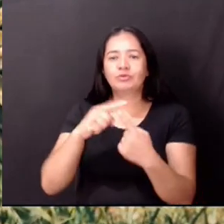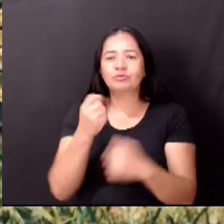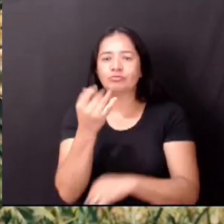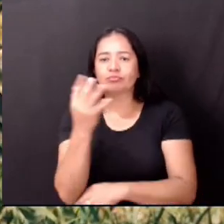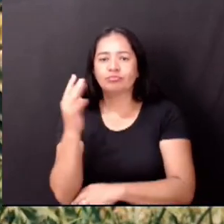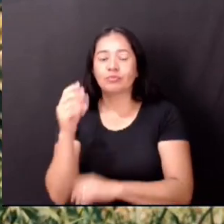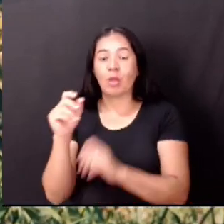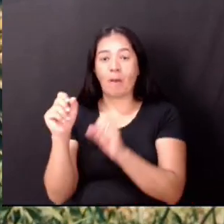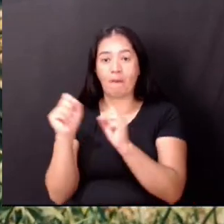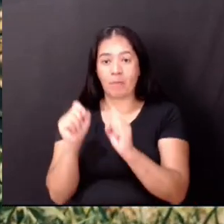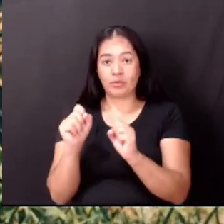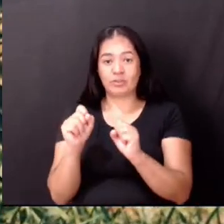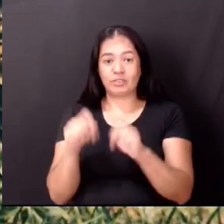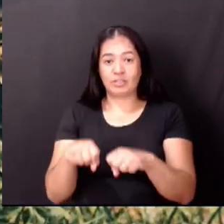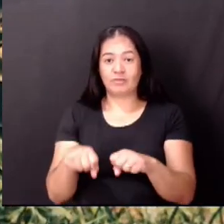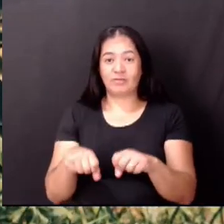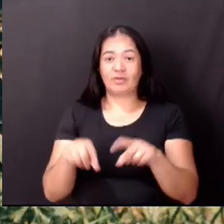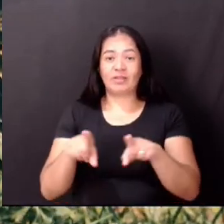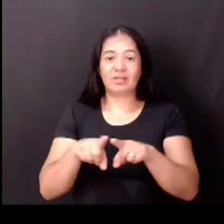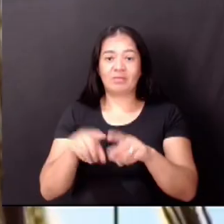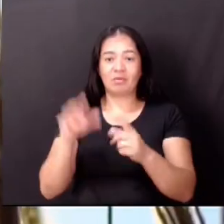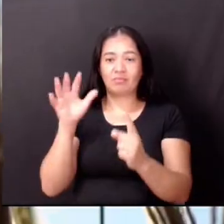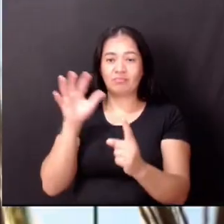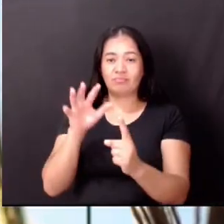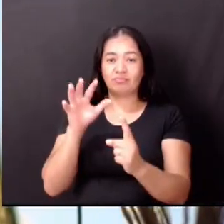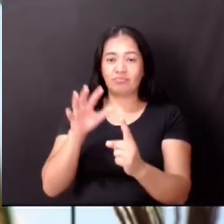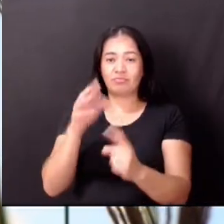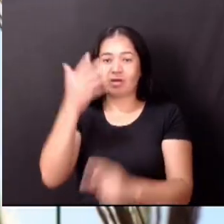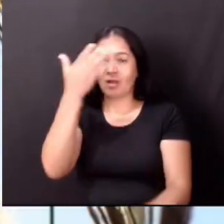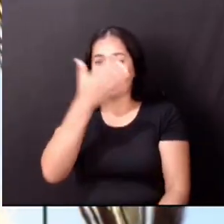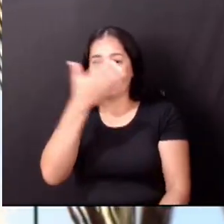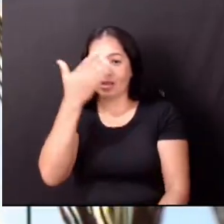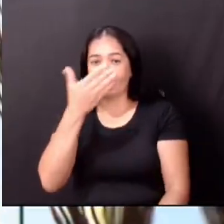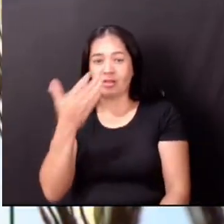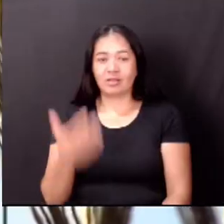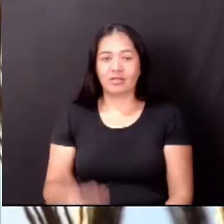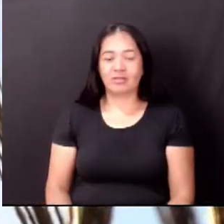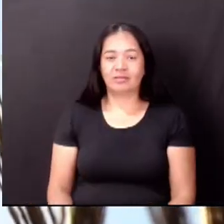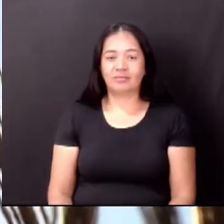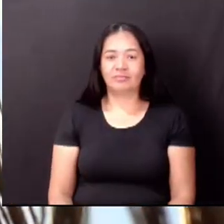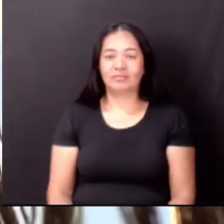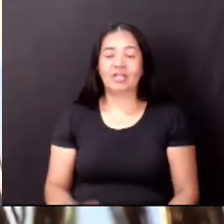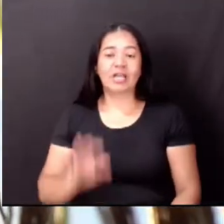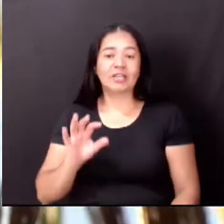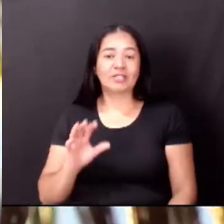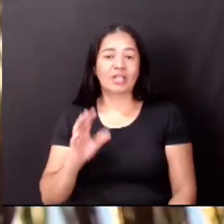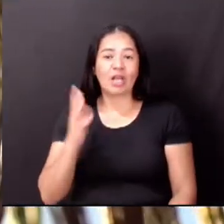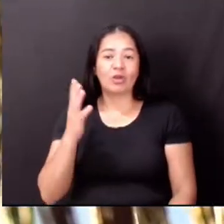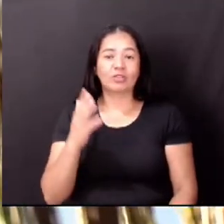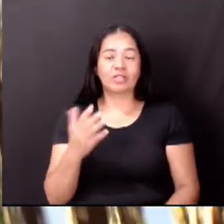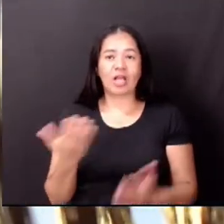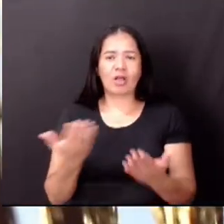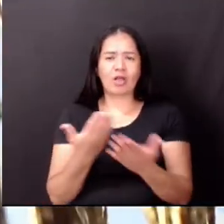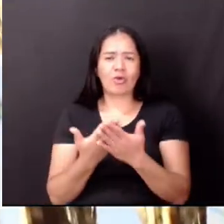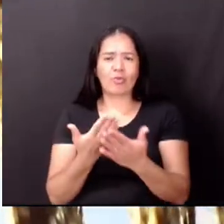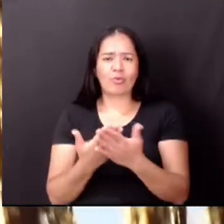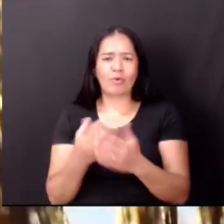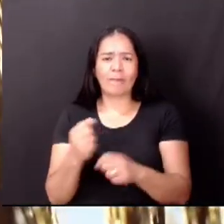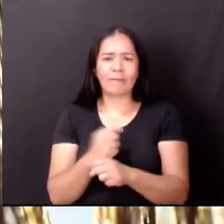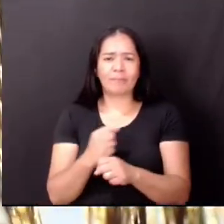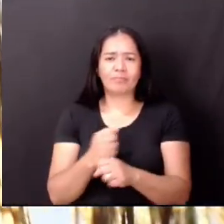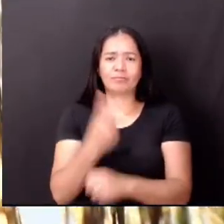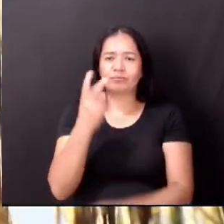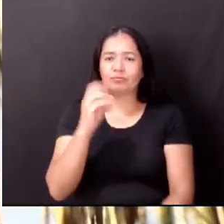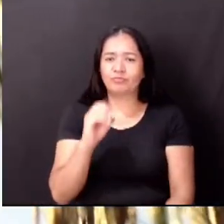sob influência da cegueira botânica. Esse fenômeno, estudado há pouco mais de 2 décadas, define a